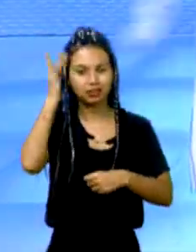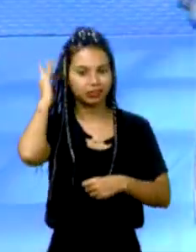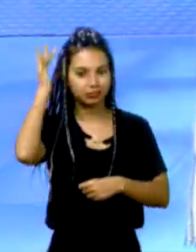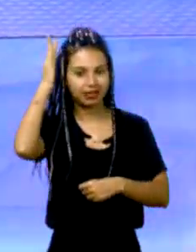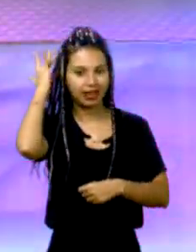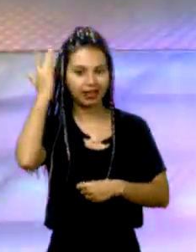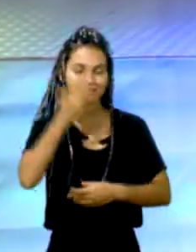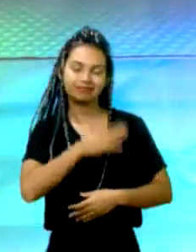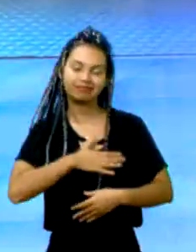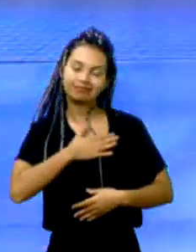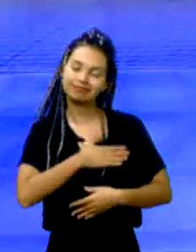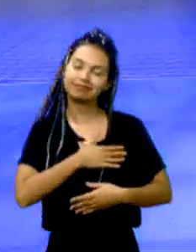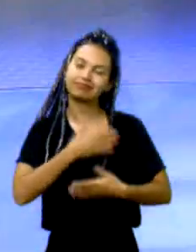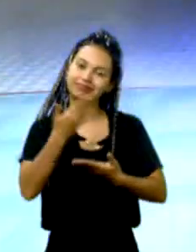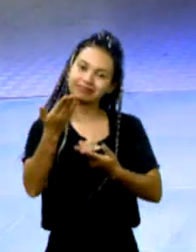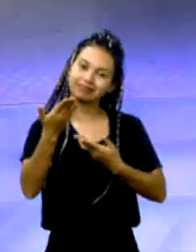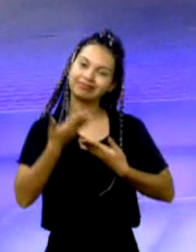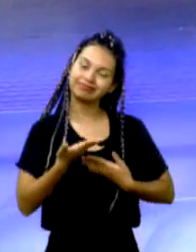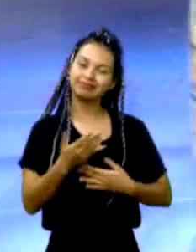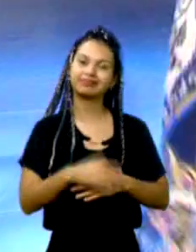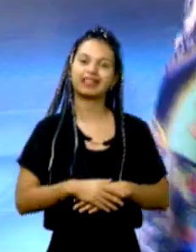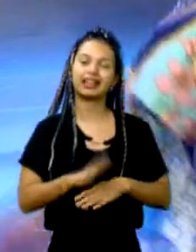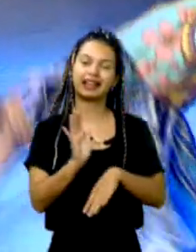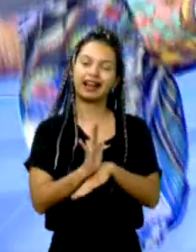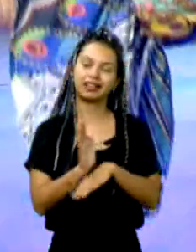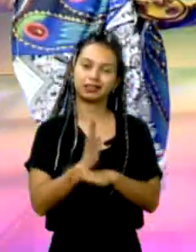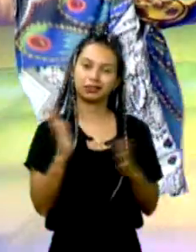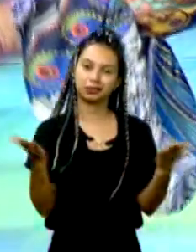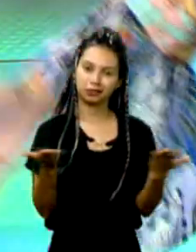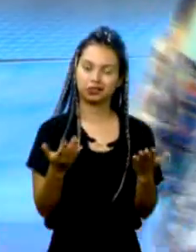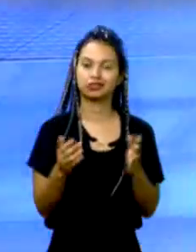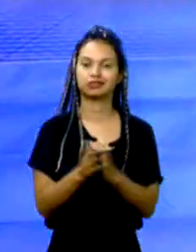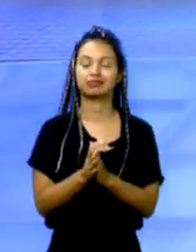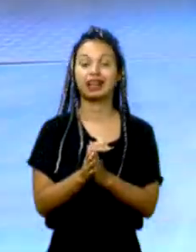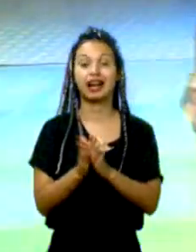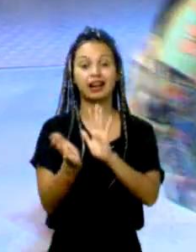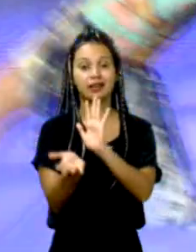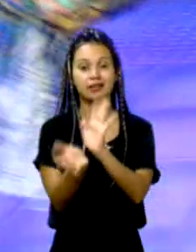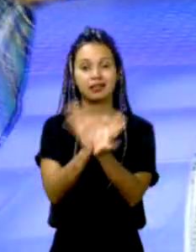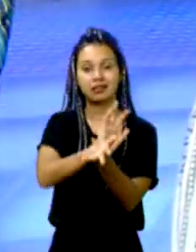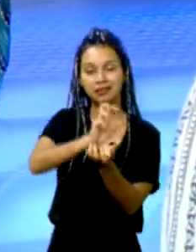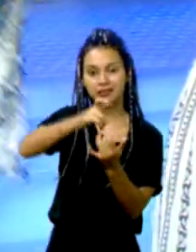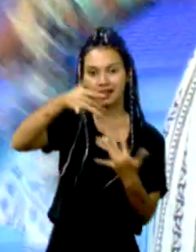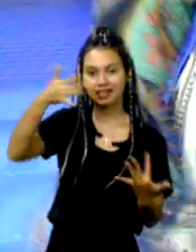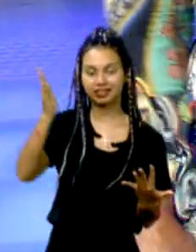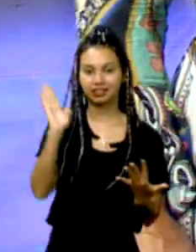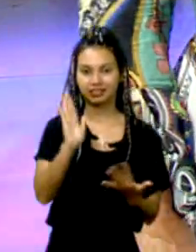aqui, Chibert, comigo nessa tarde maravilhosa. E o nosso Algo Mais vai ficando por aqui.